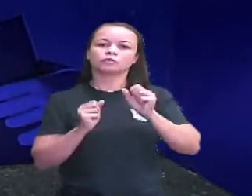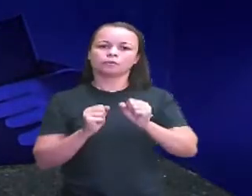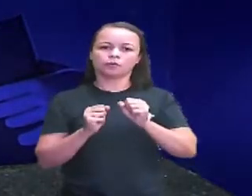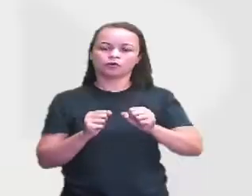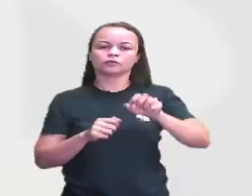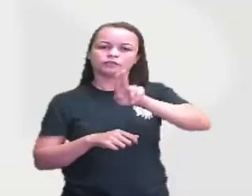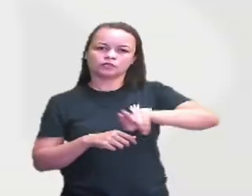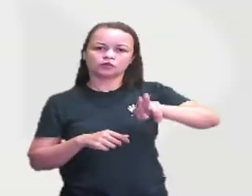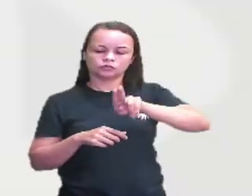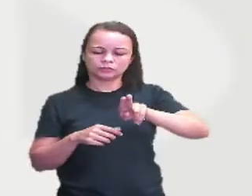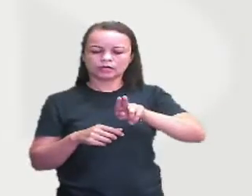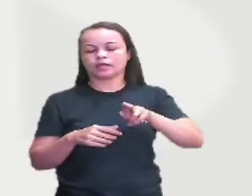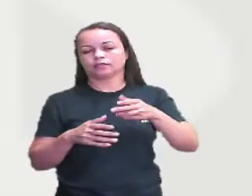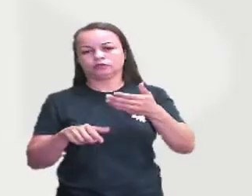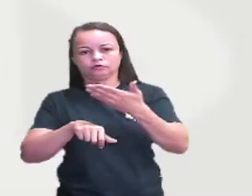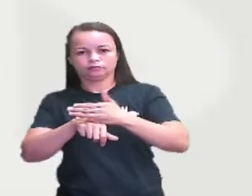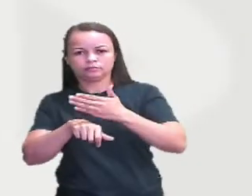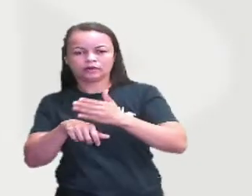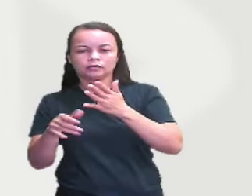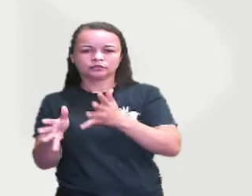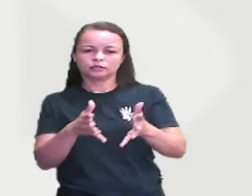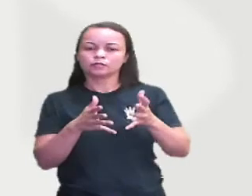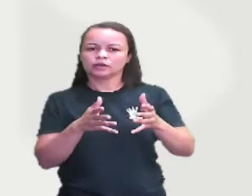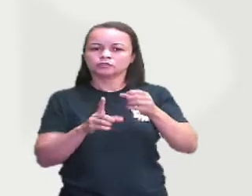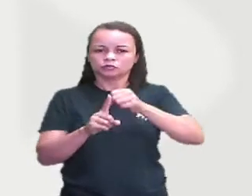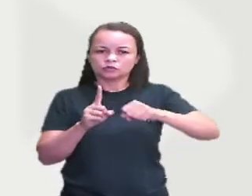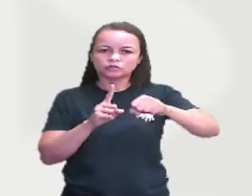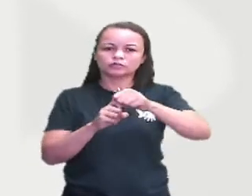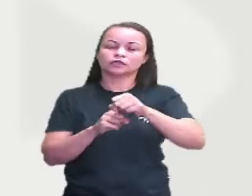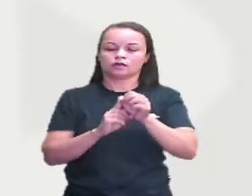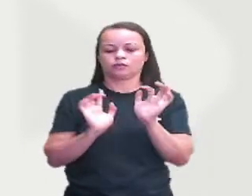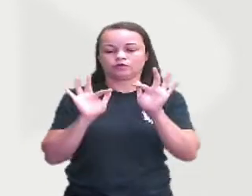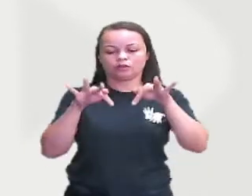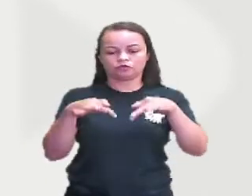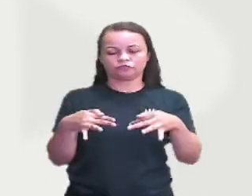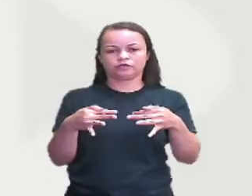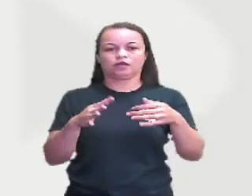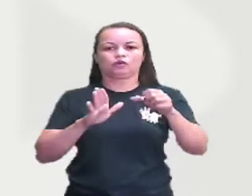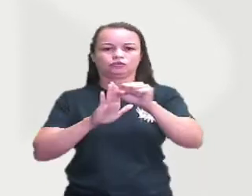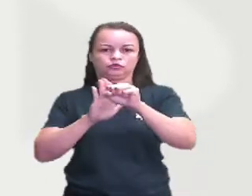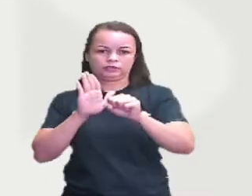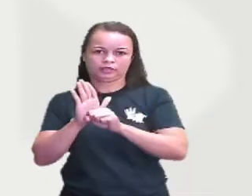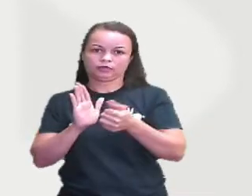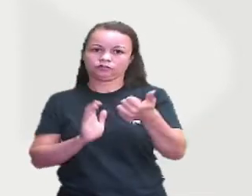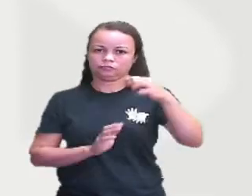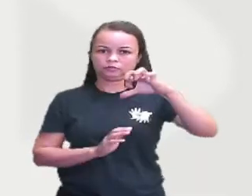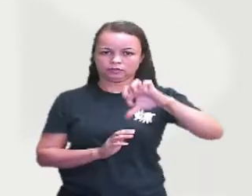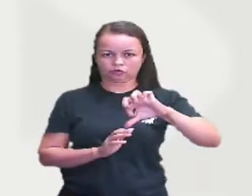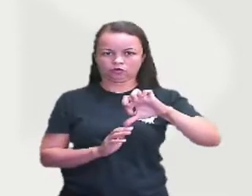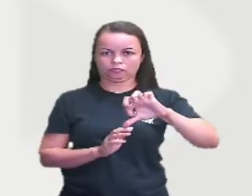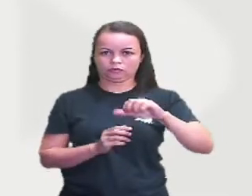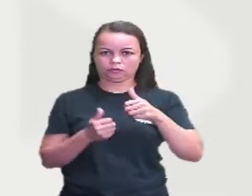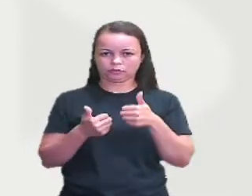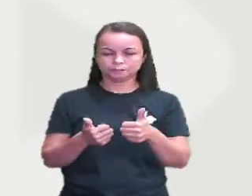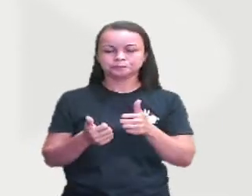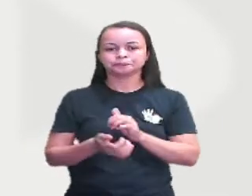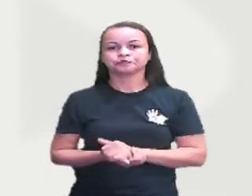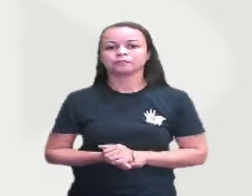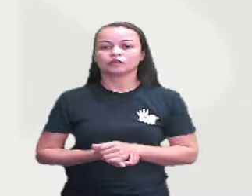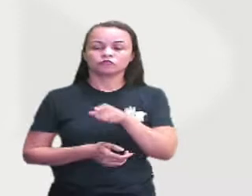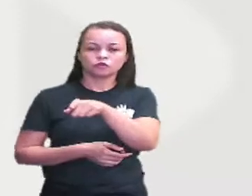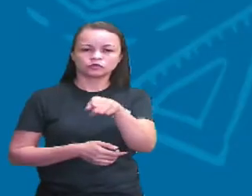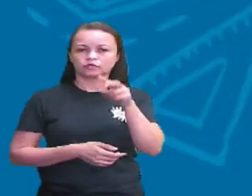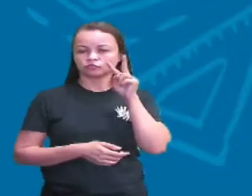práticas atuais, mas é principalmente associado ao final do século XIX. Tá? Então, como vocês estão